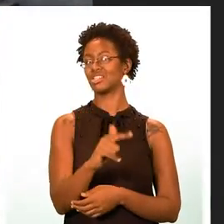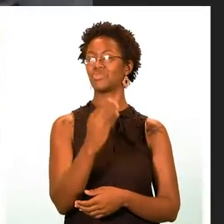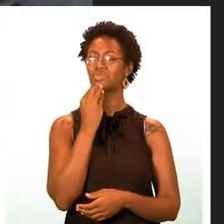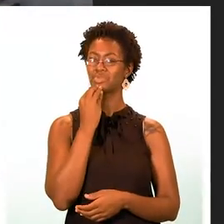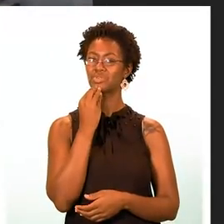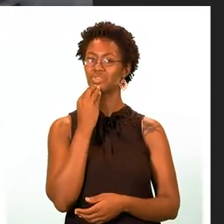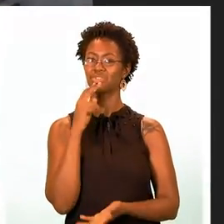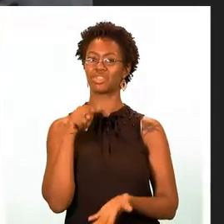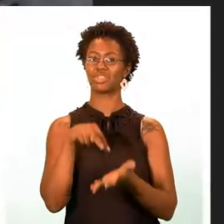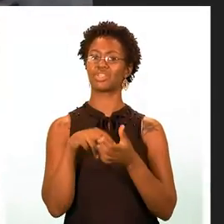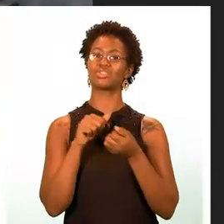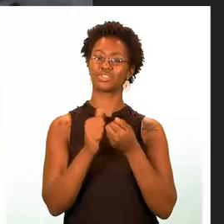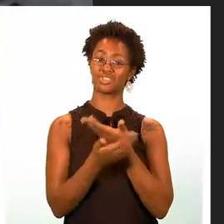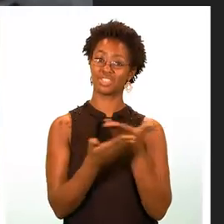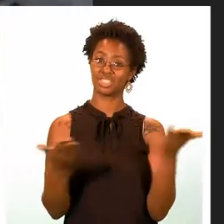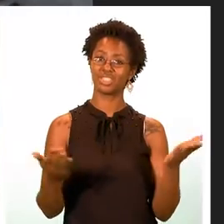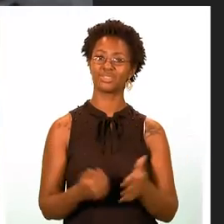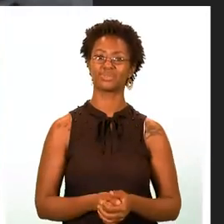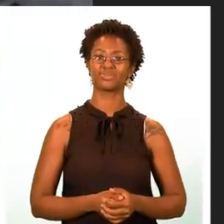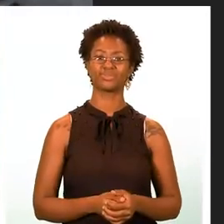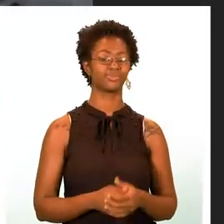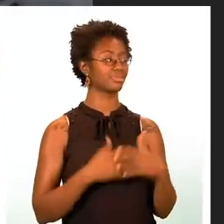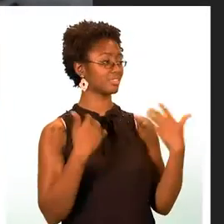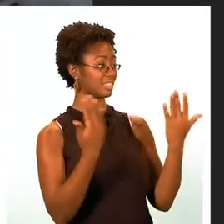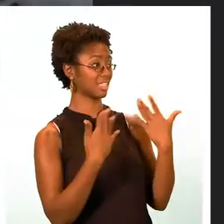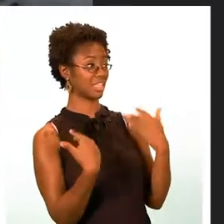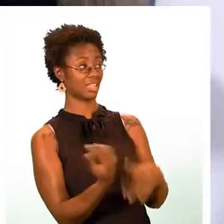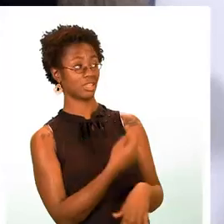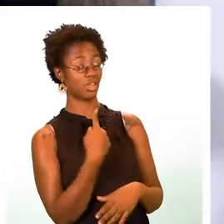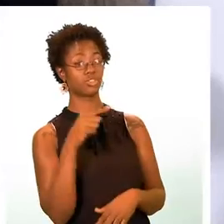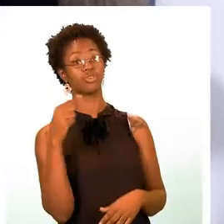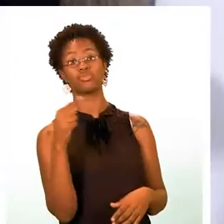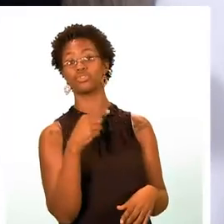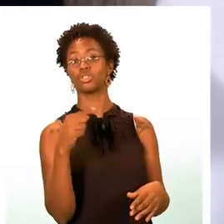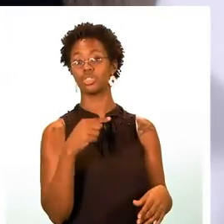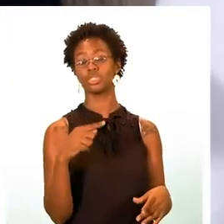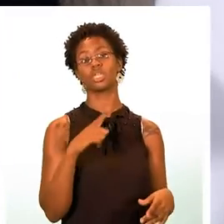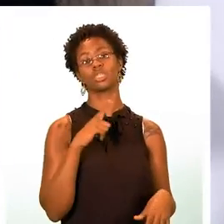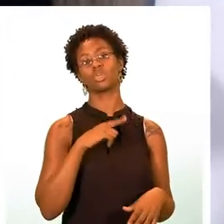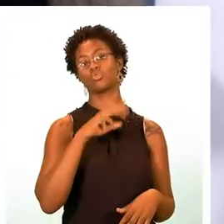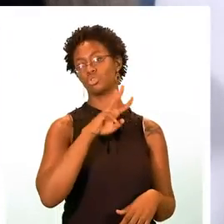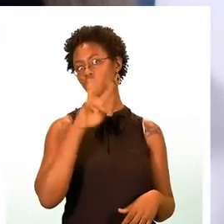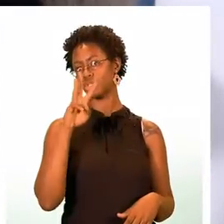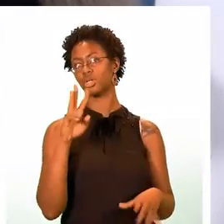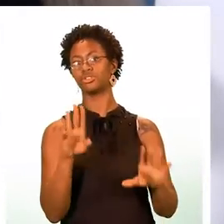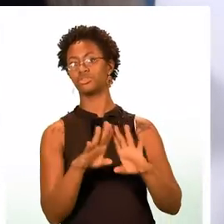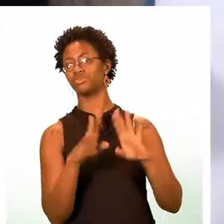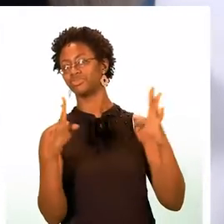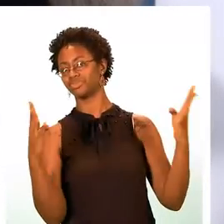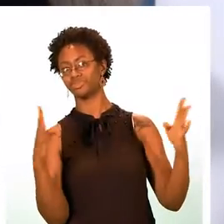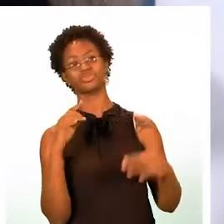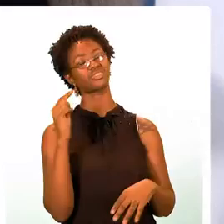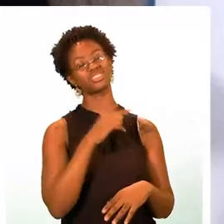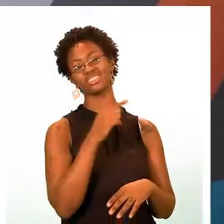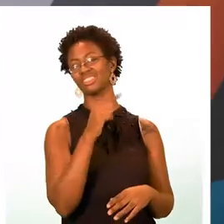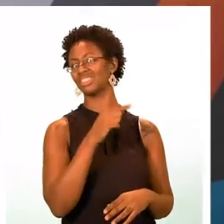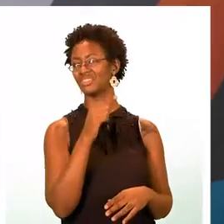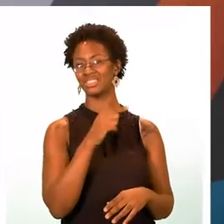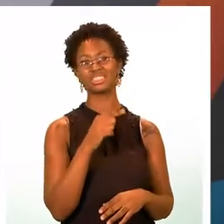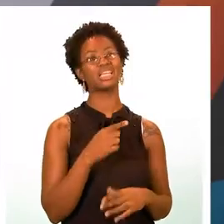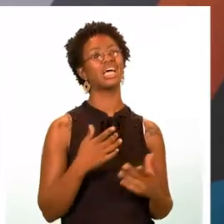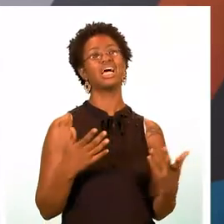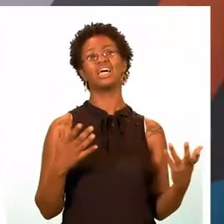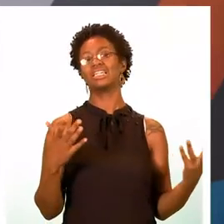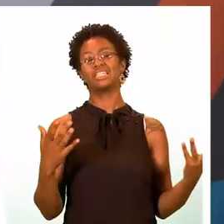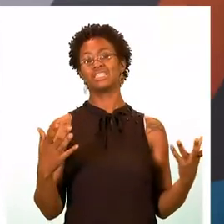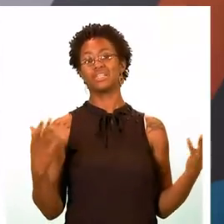agradecer mais uma vez a oportunidade de estar aqui com vocês. A alegria é nossa, você agora que montou um portal, quero te agradecer, que o seu